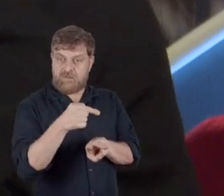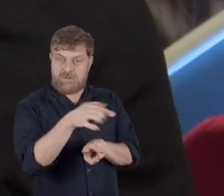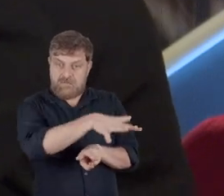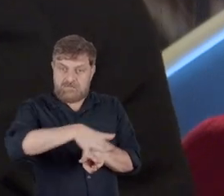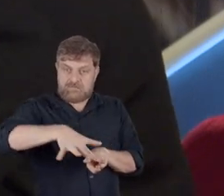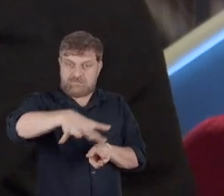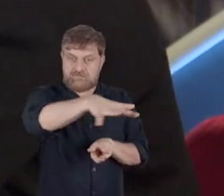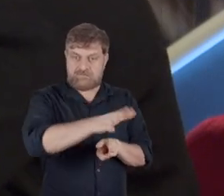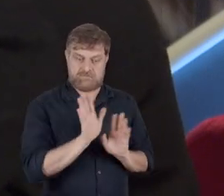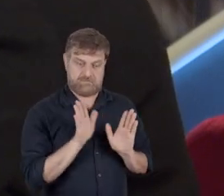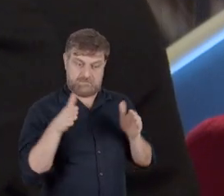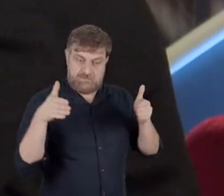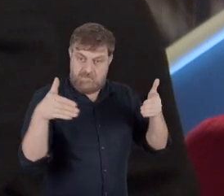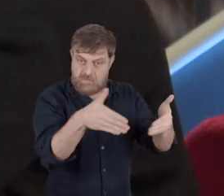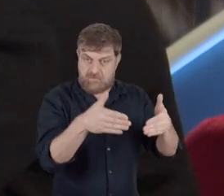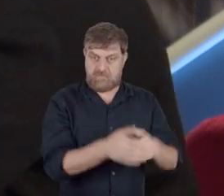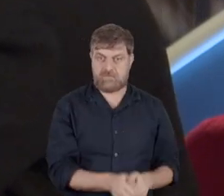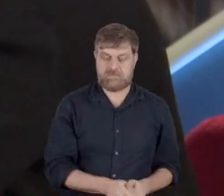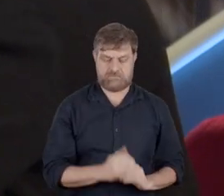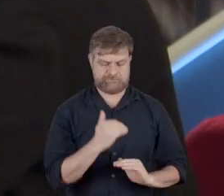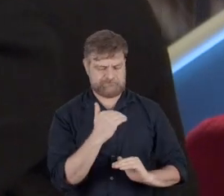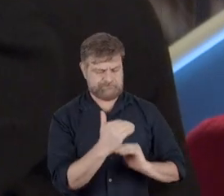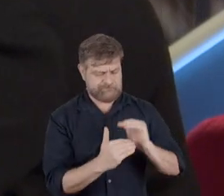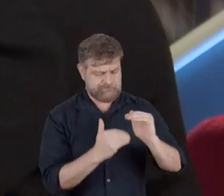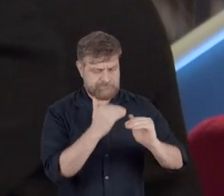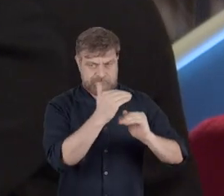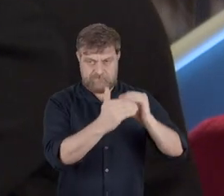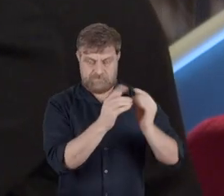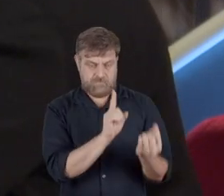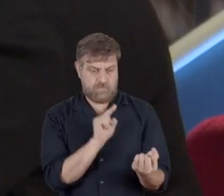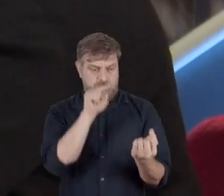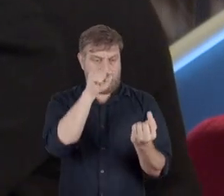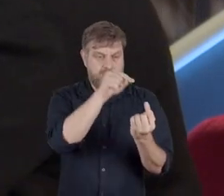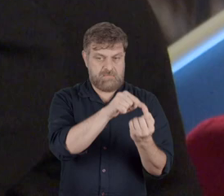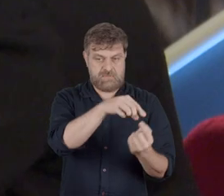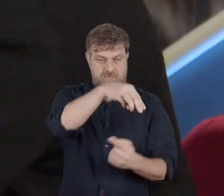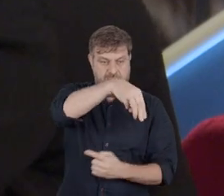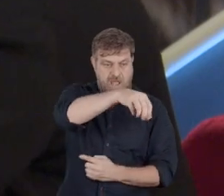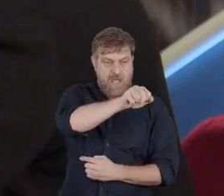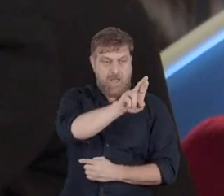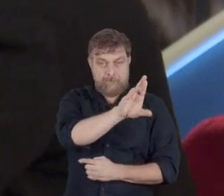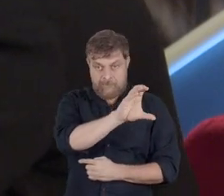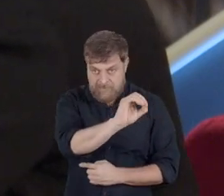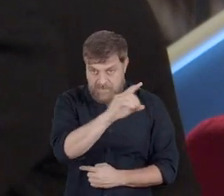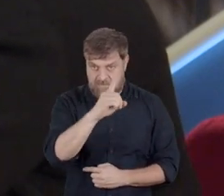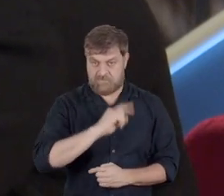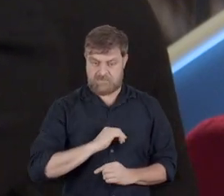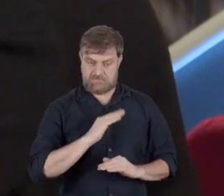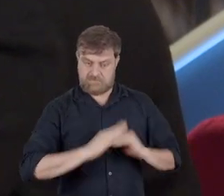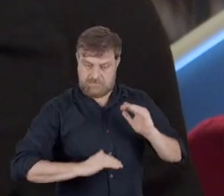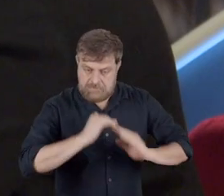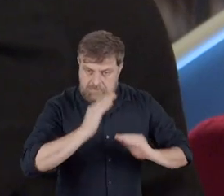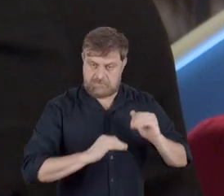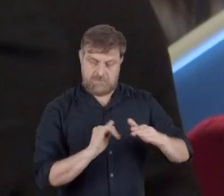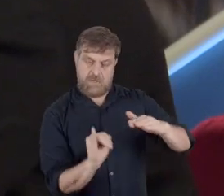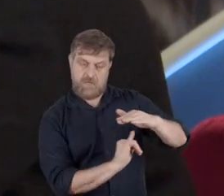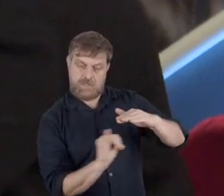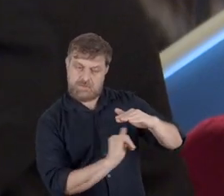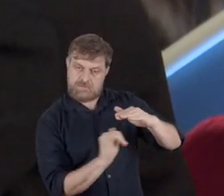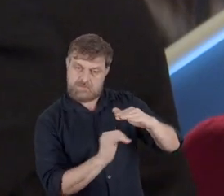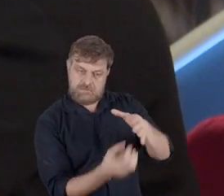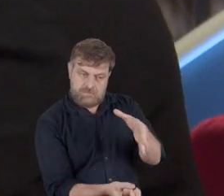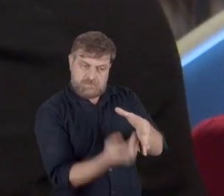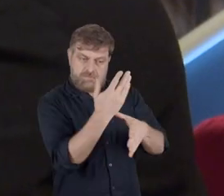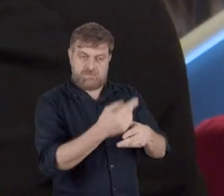outro lado, uma outra vertente, que a gente pode chamar de uma vertente mais construtiva, mais ligada ao projeto do Mário de Andrade, por exemplo, de construção